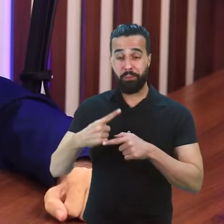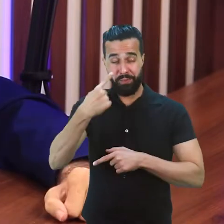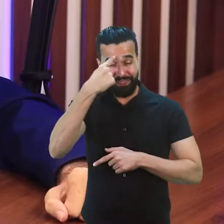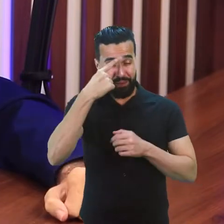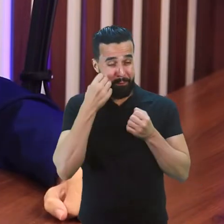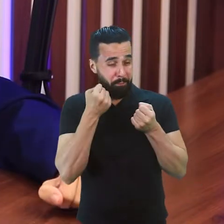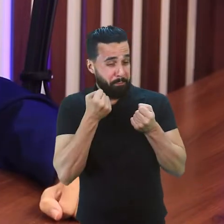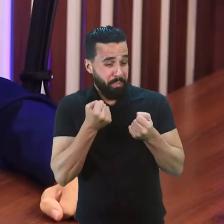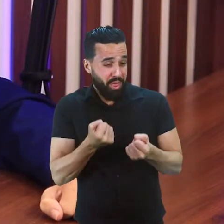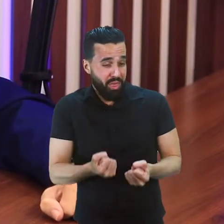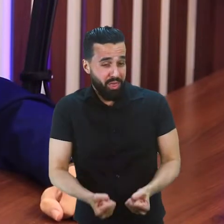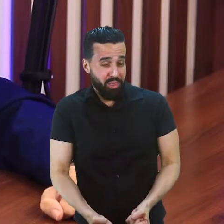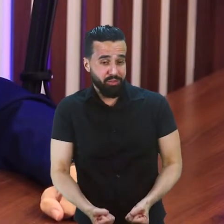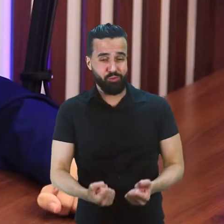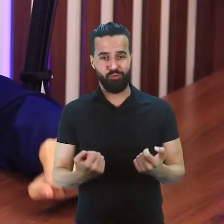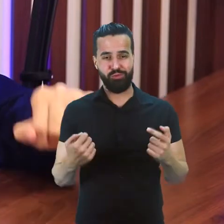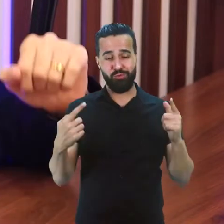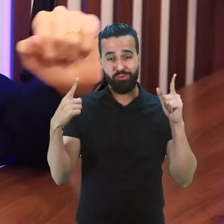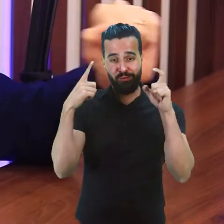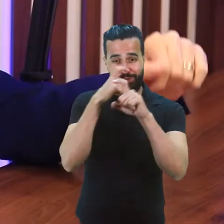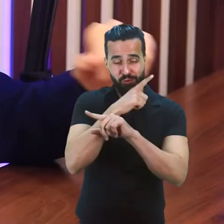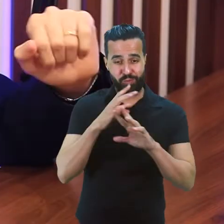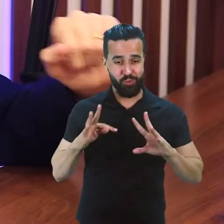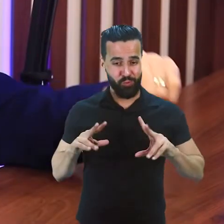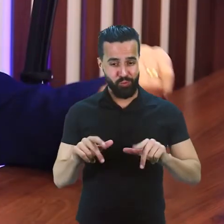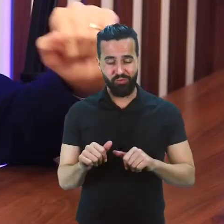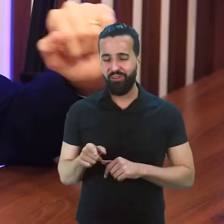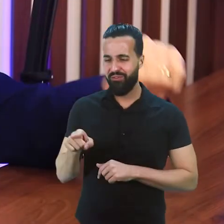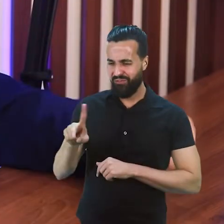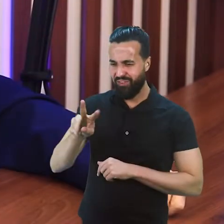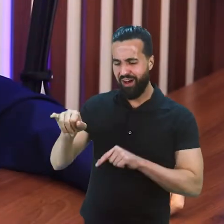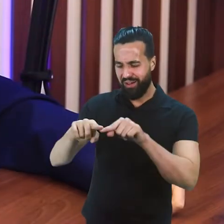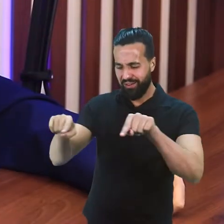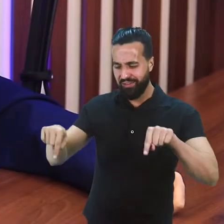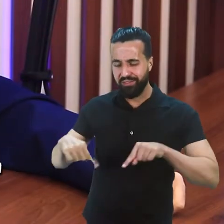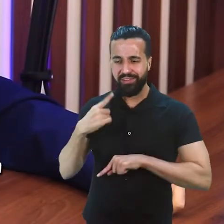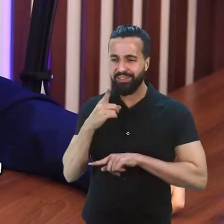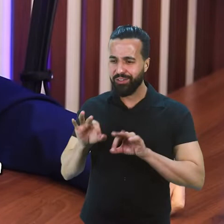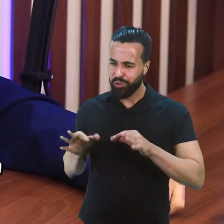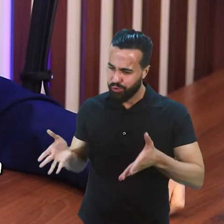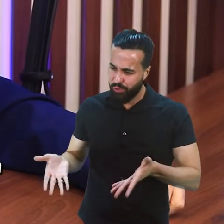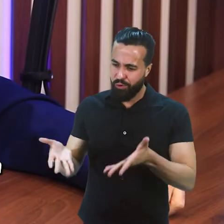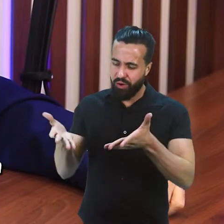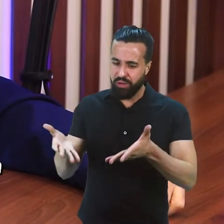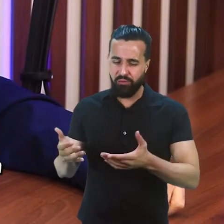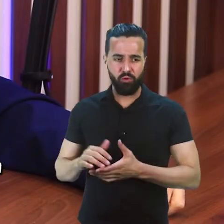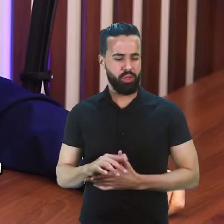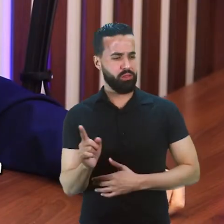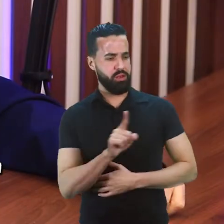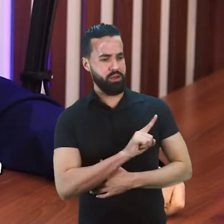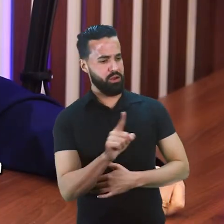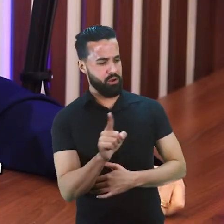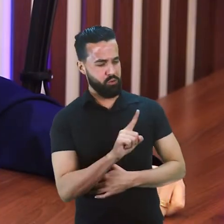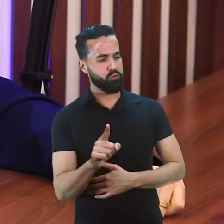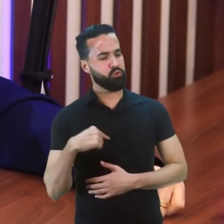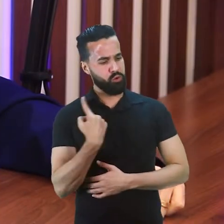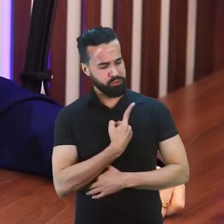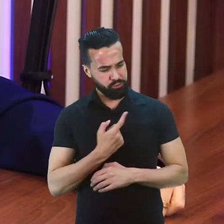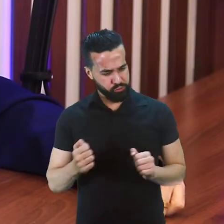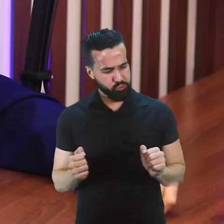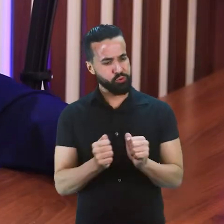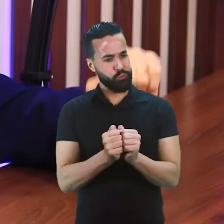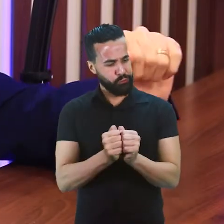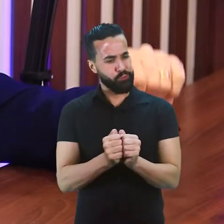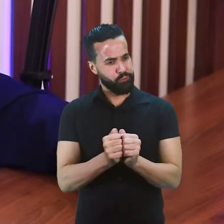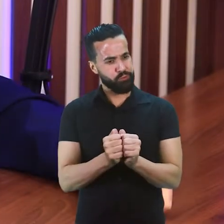ele sobre isso? Falei, não, você toca o escritório, vamos resolver aqui e tal. Ele também falou de forma alguma. Nós estamos juntos,